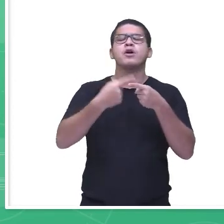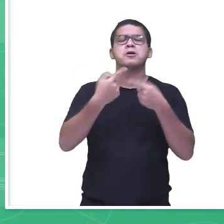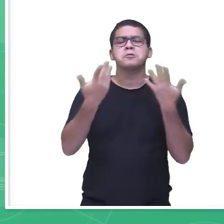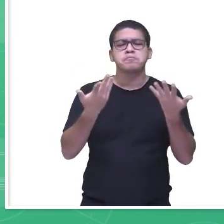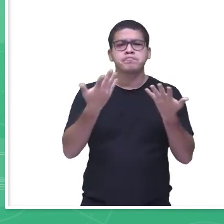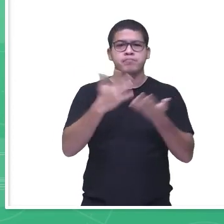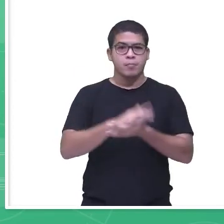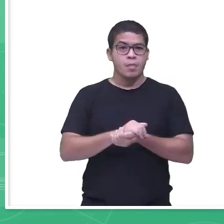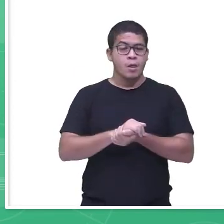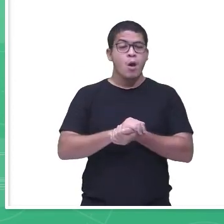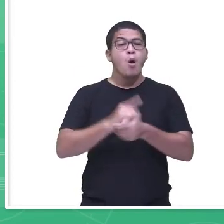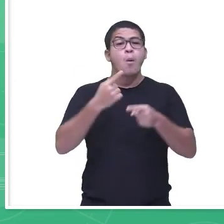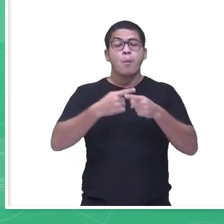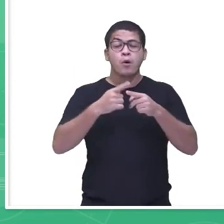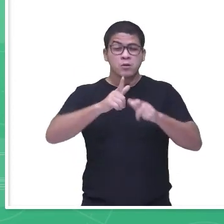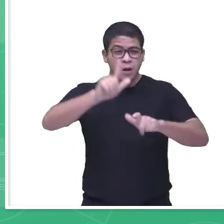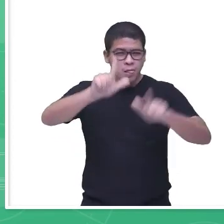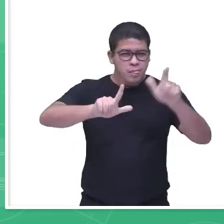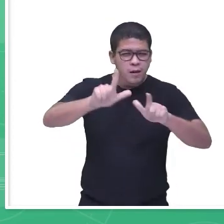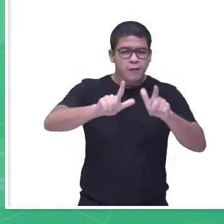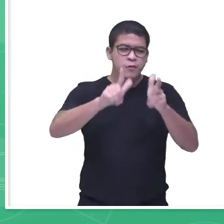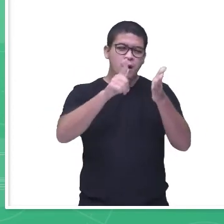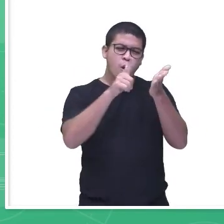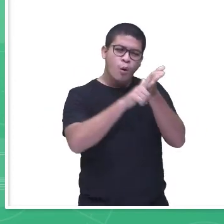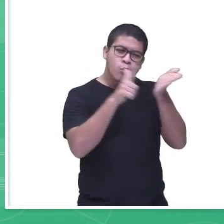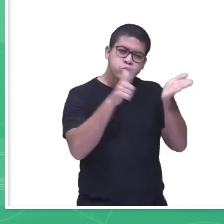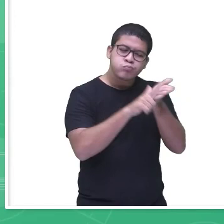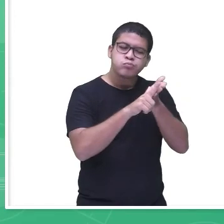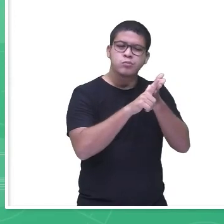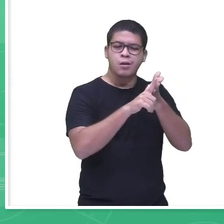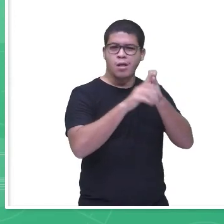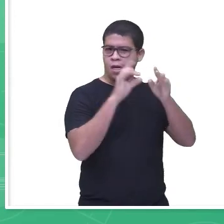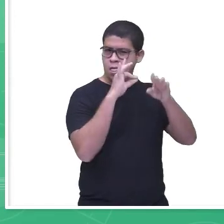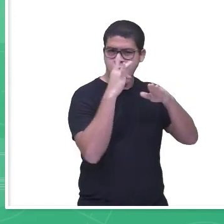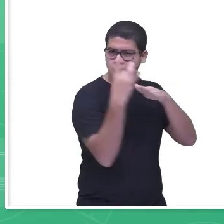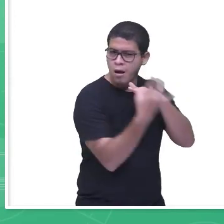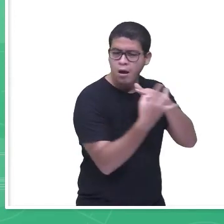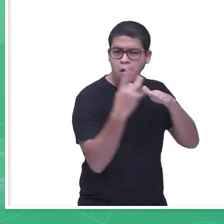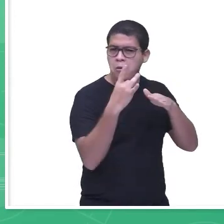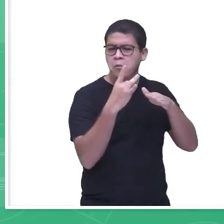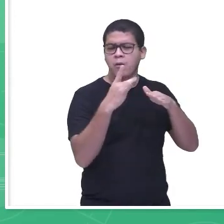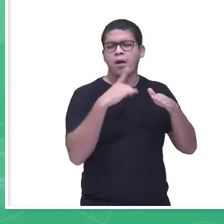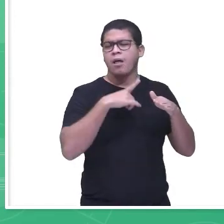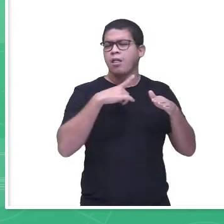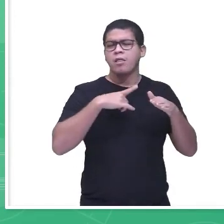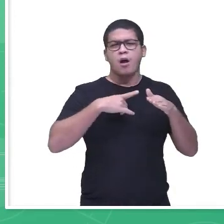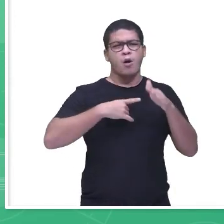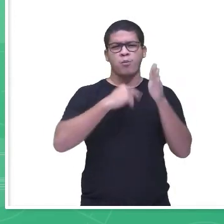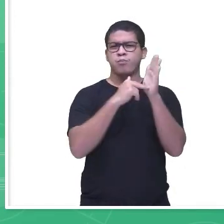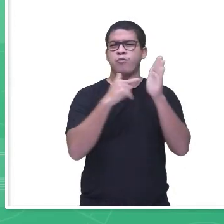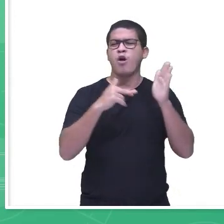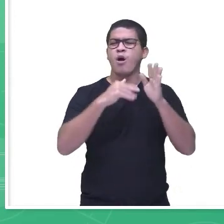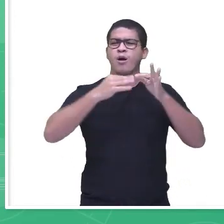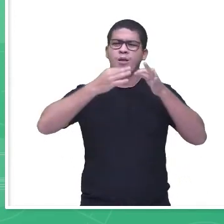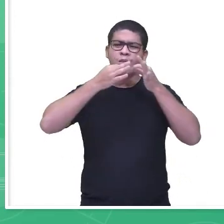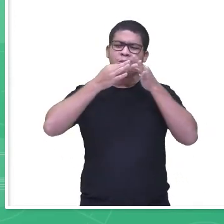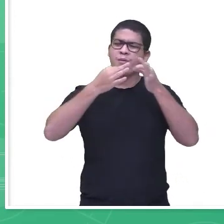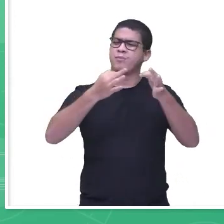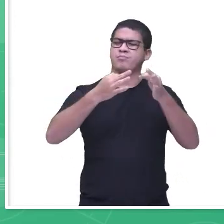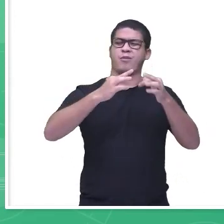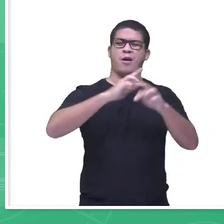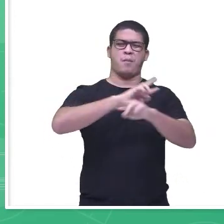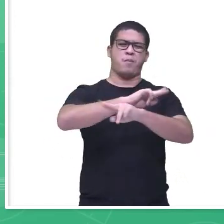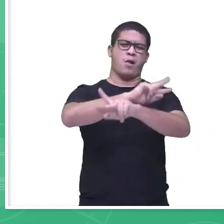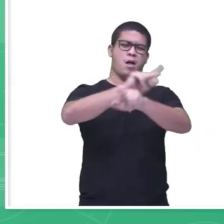a mídia pode influenciar nossas opiniões. O que tem de fake news por aí, né, gente? O que tem de fake news por